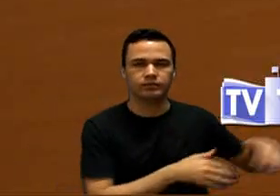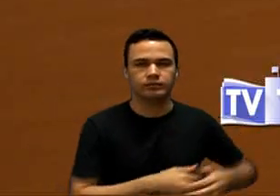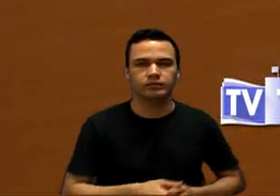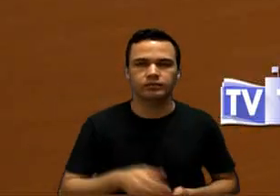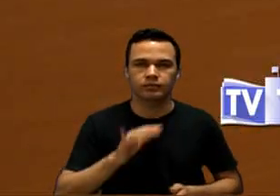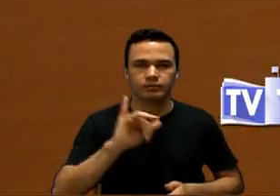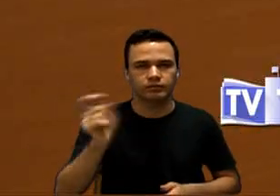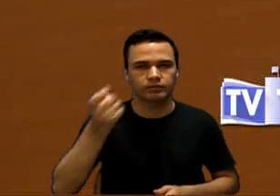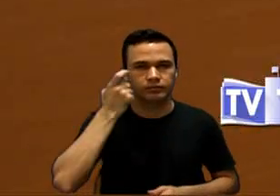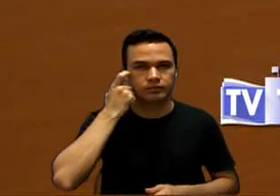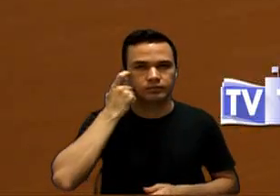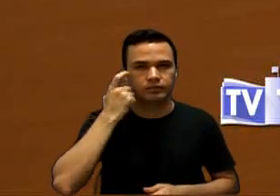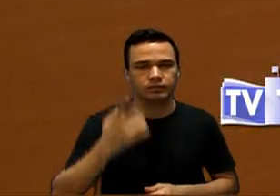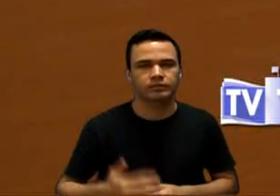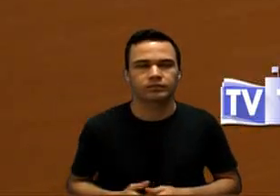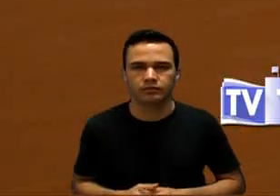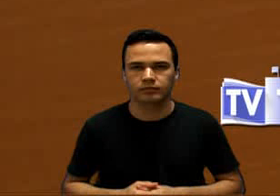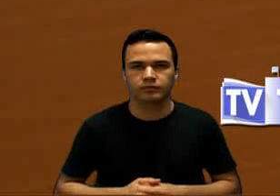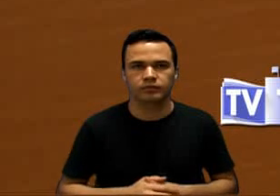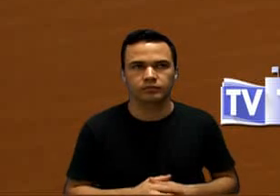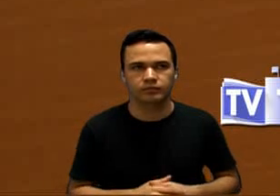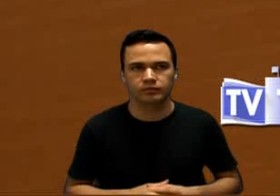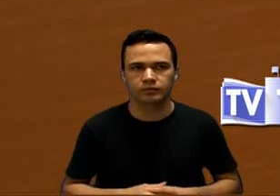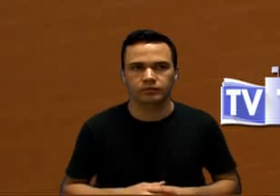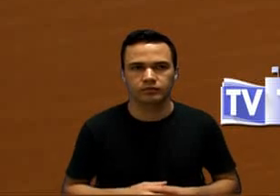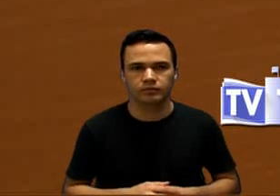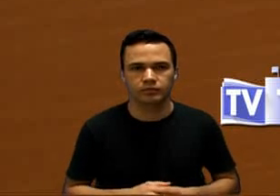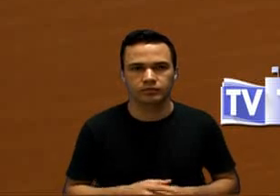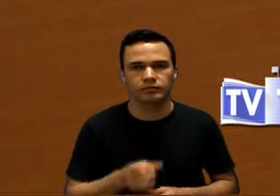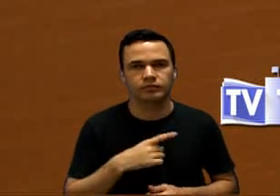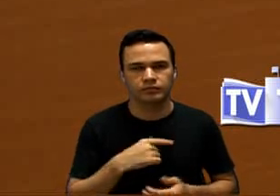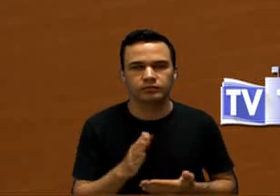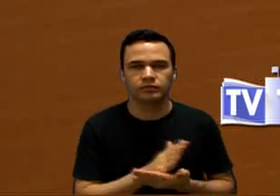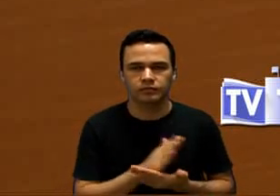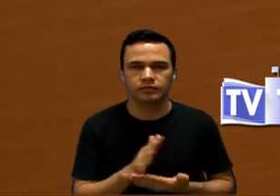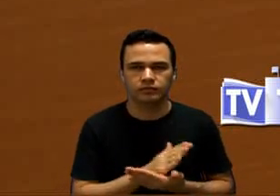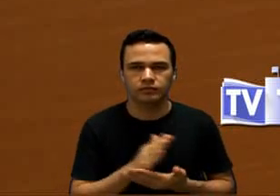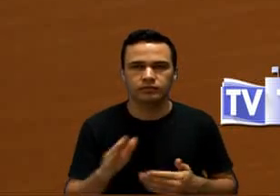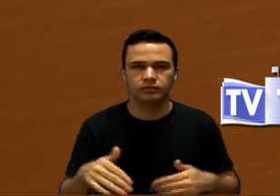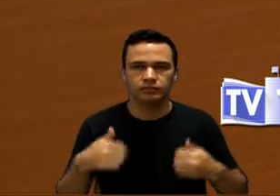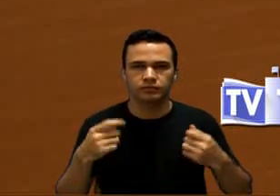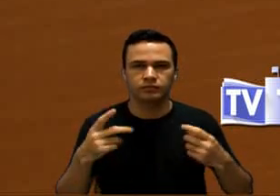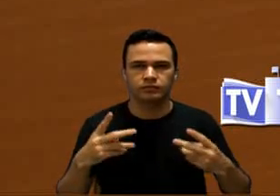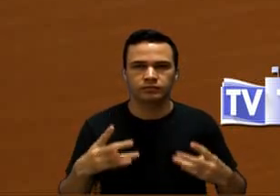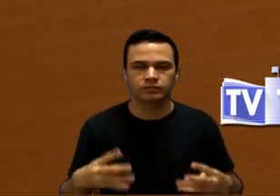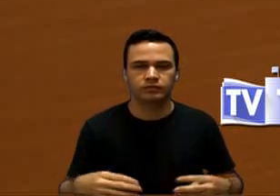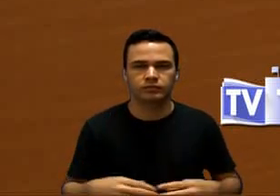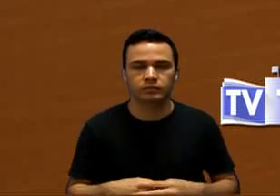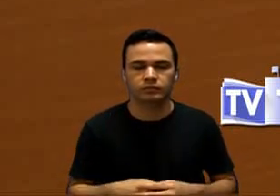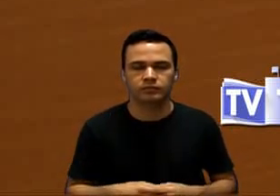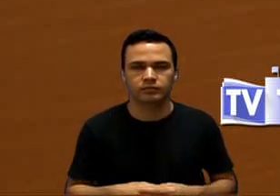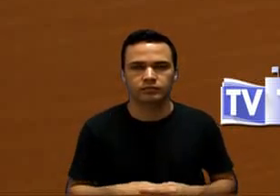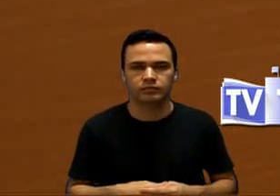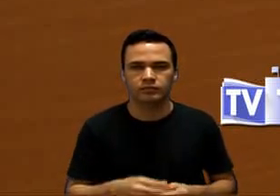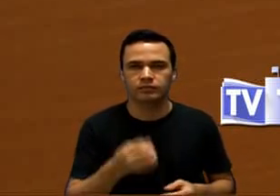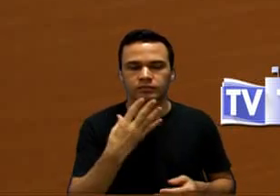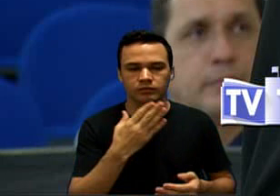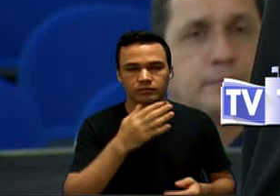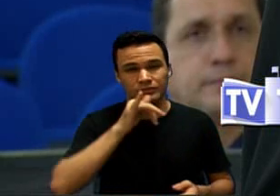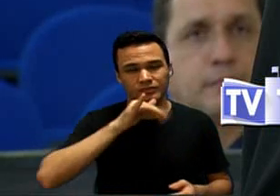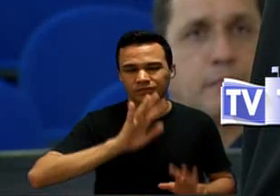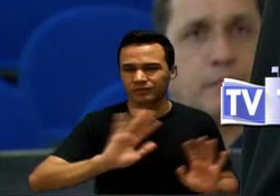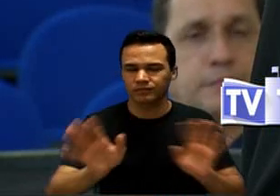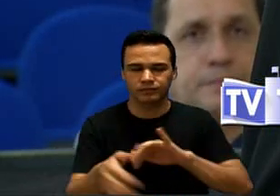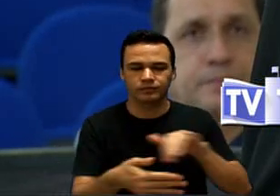Vereador João Donizete. Senhor presidente, tem alguns votos aqui de requerimento verbal. Voto de